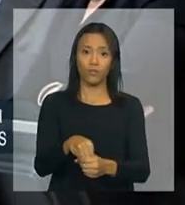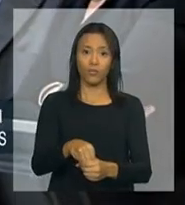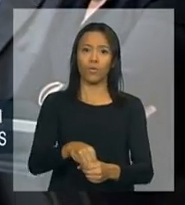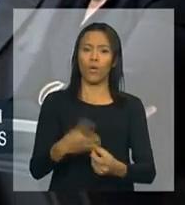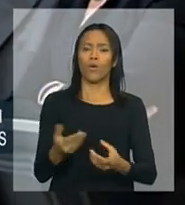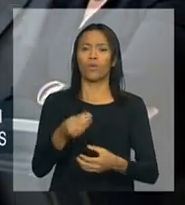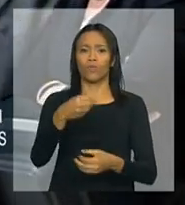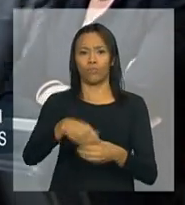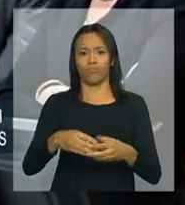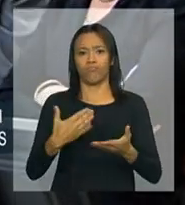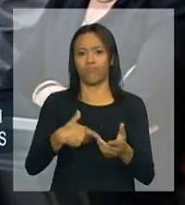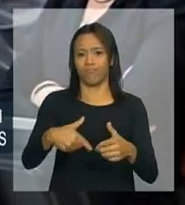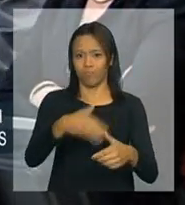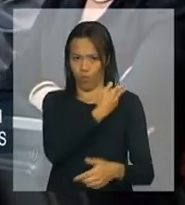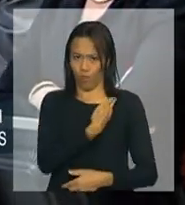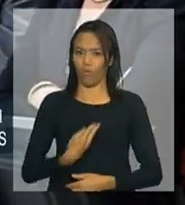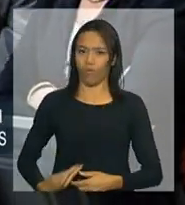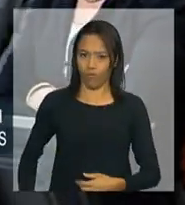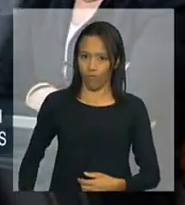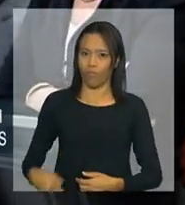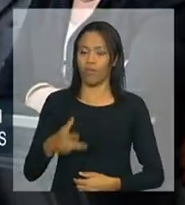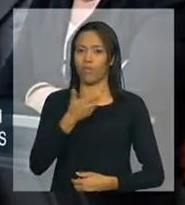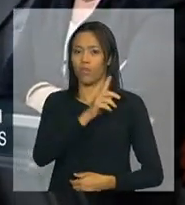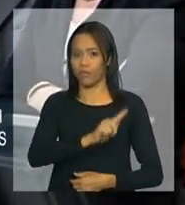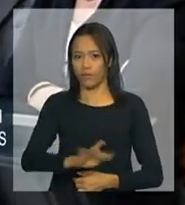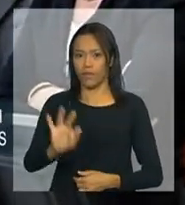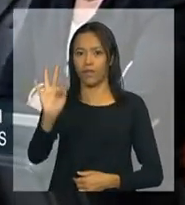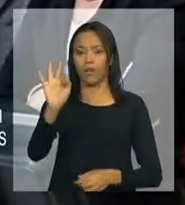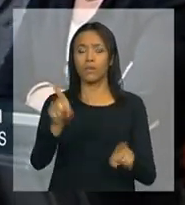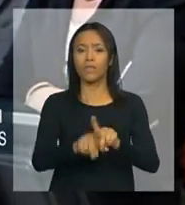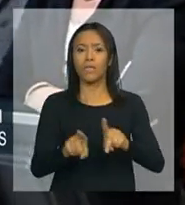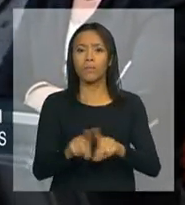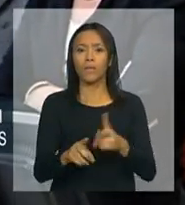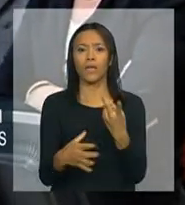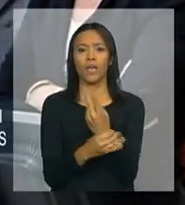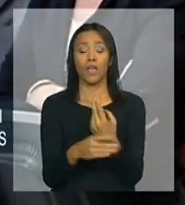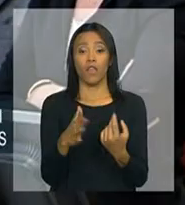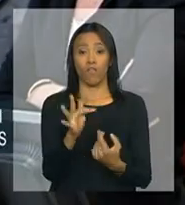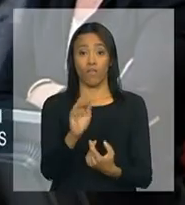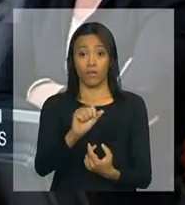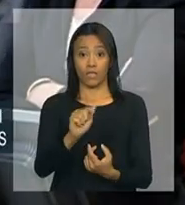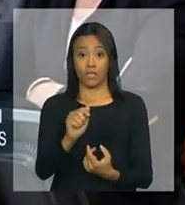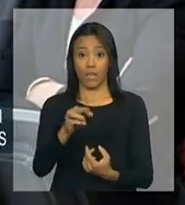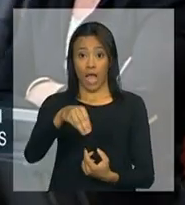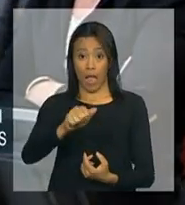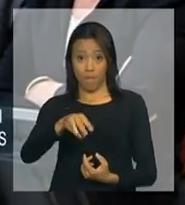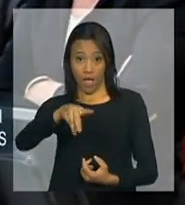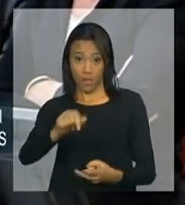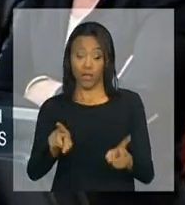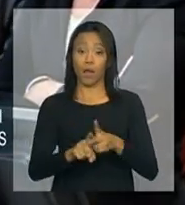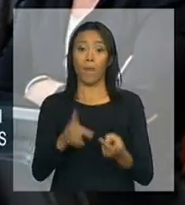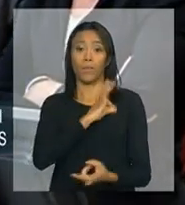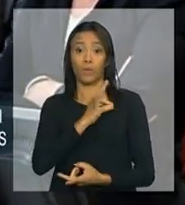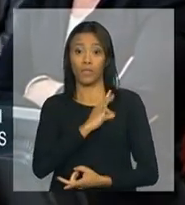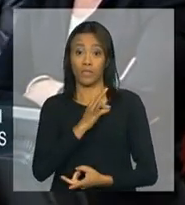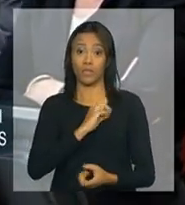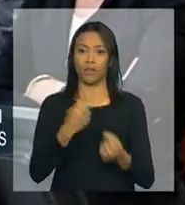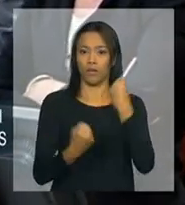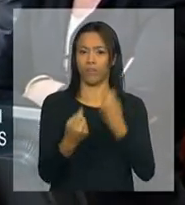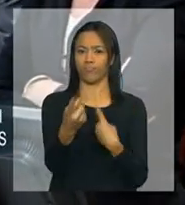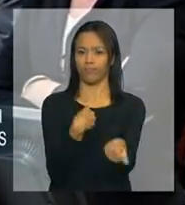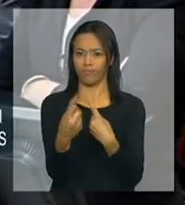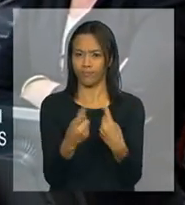do governo federal, Forças Armadas, Polícia Rodoviária Federal, Polícia Federal,